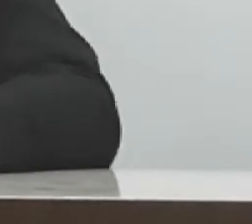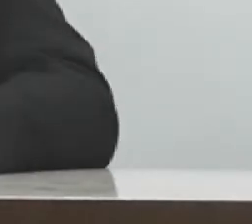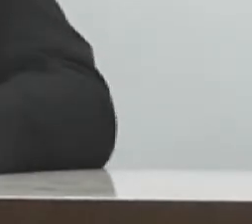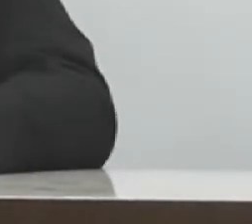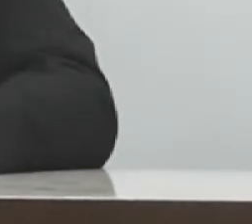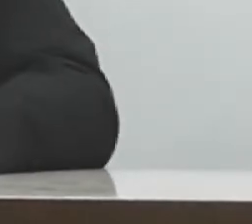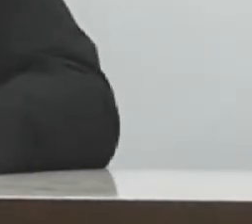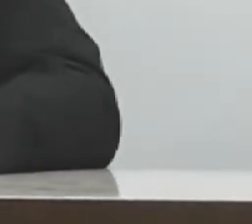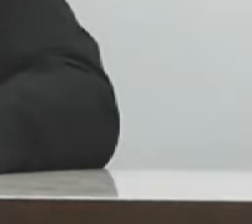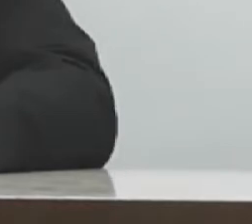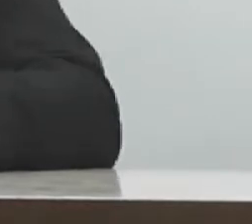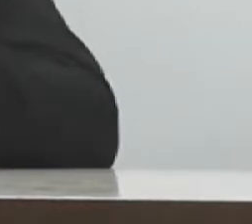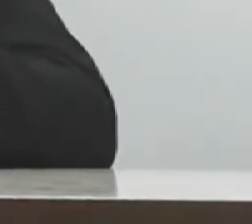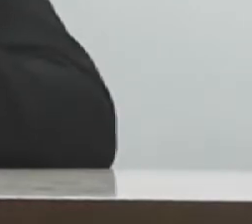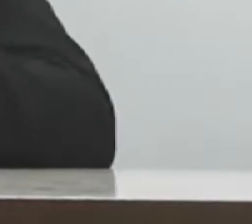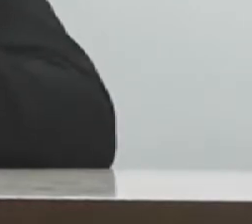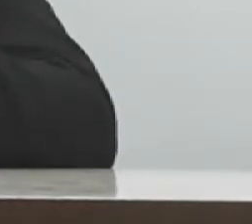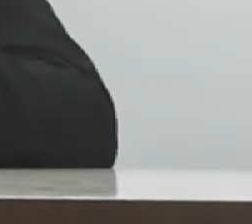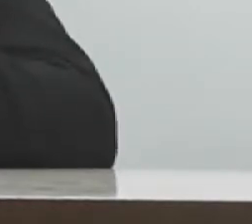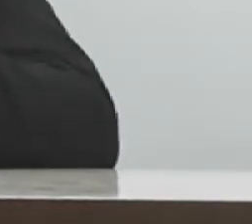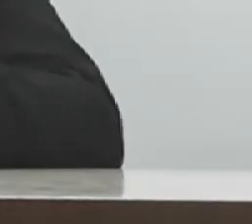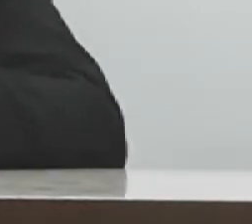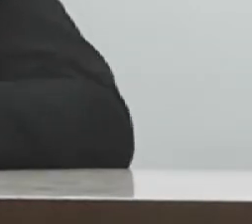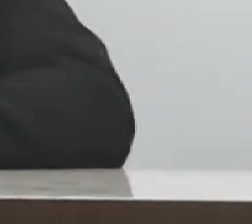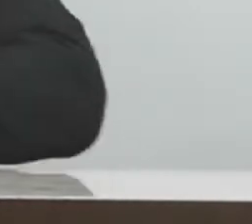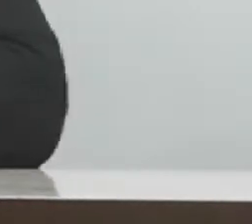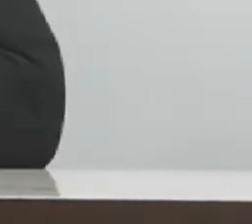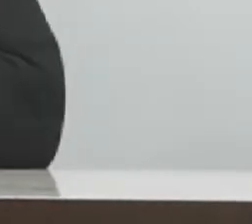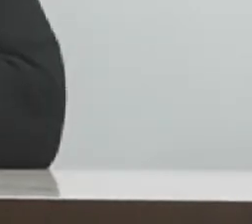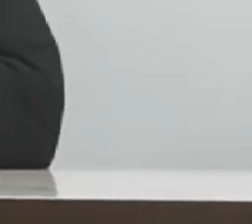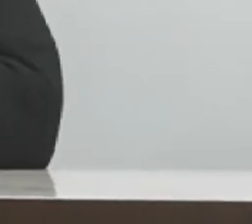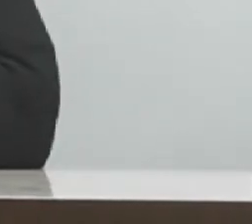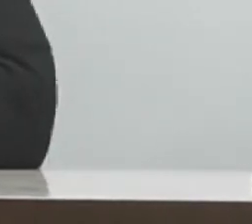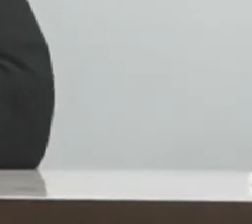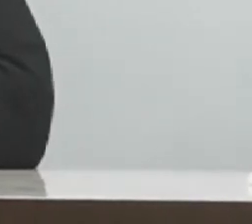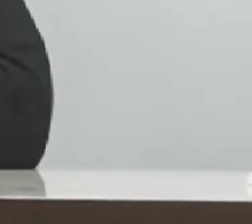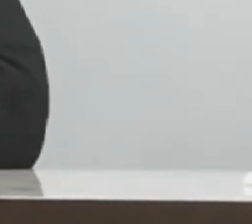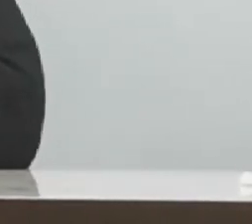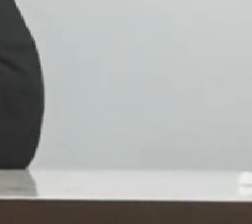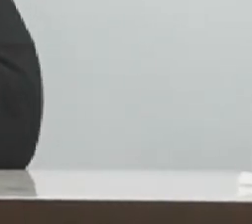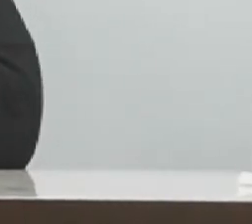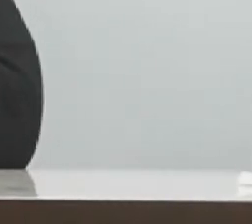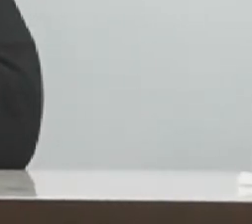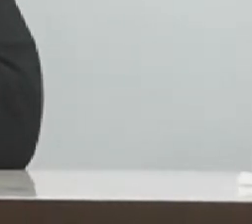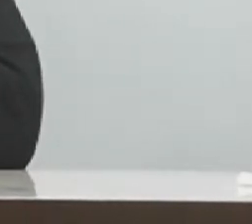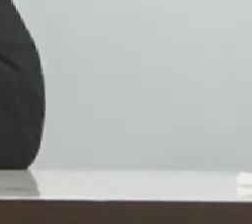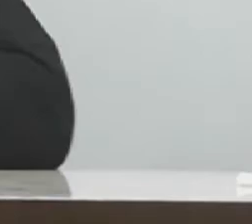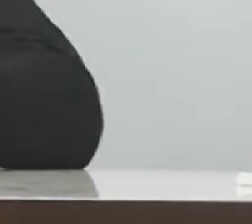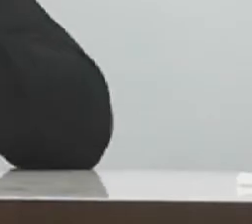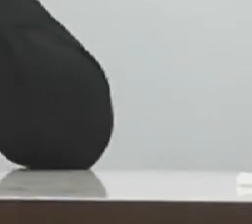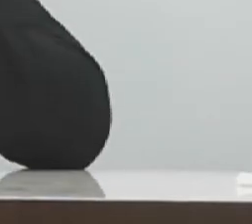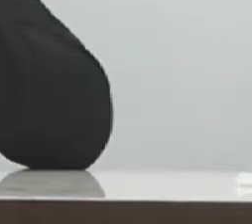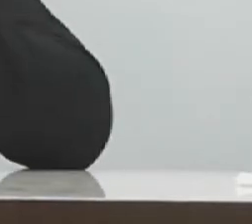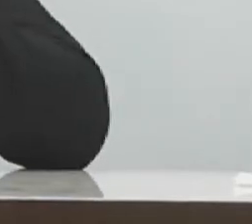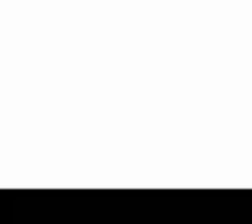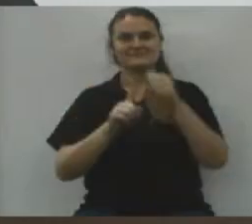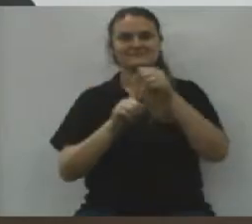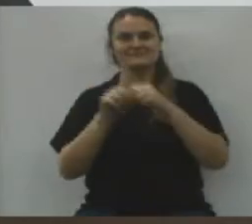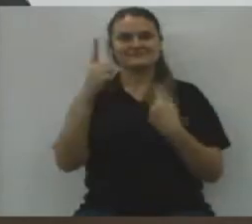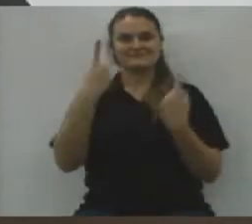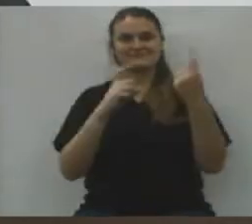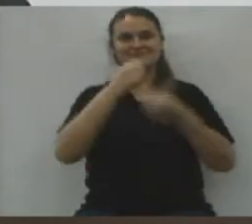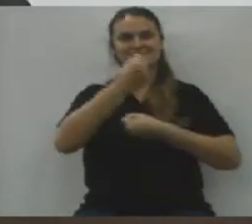Boa noite a todos. Reunião ordinária da Câmara Municipal de União da Vitória, Estado do Paraná, do dia 26 de fevereiro do ano